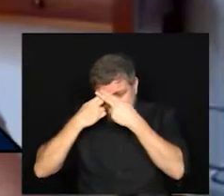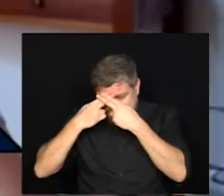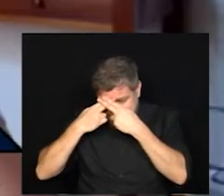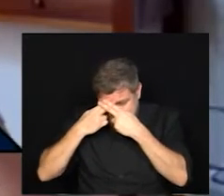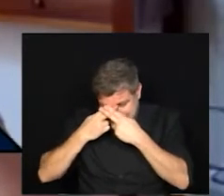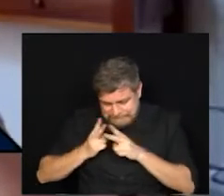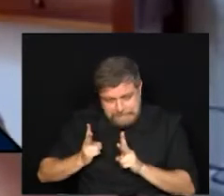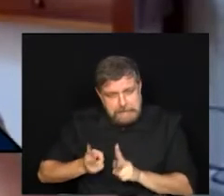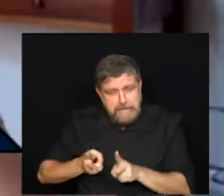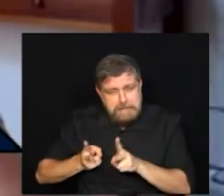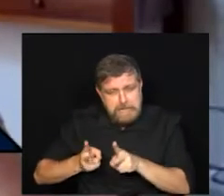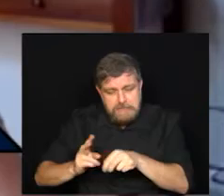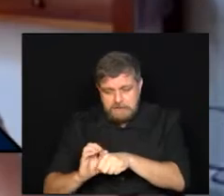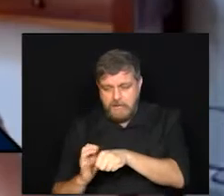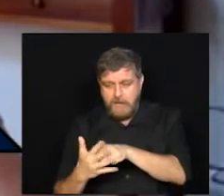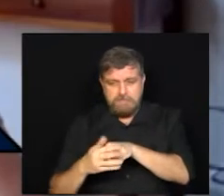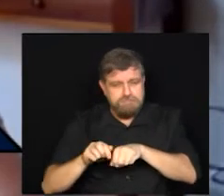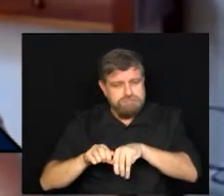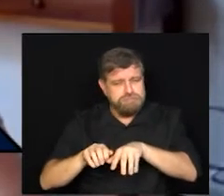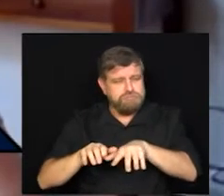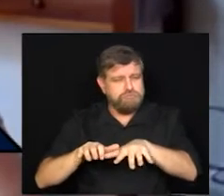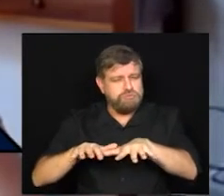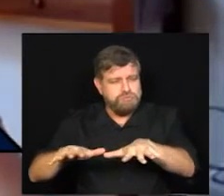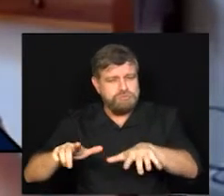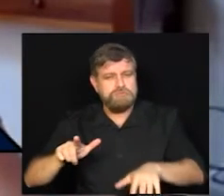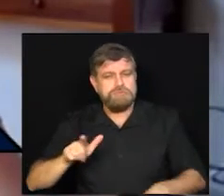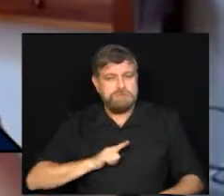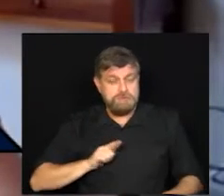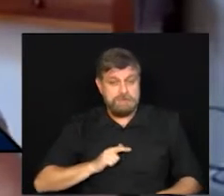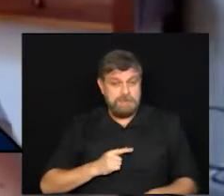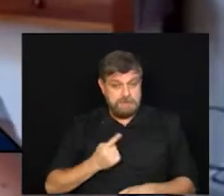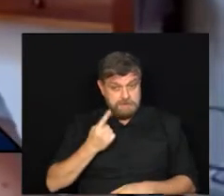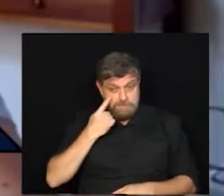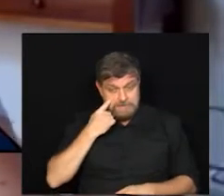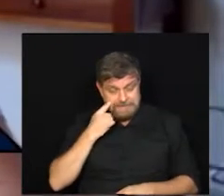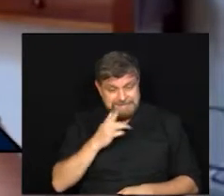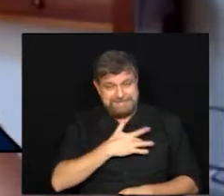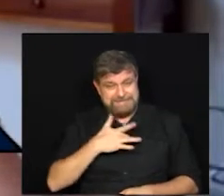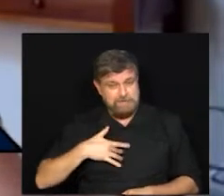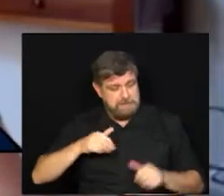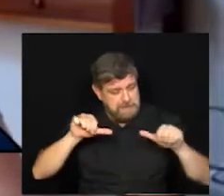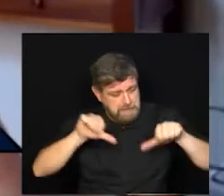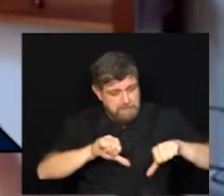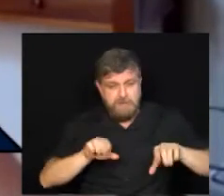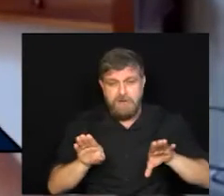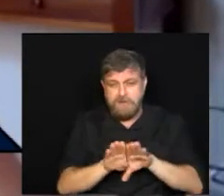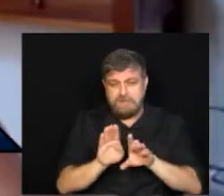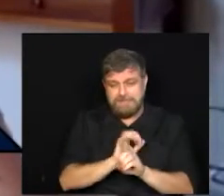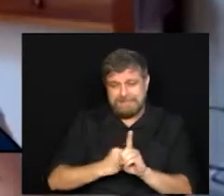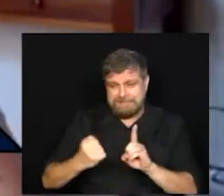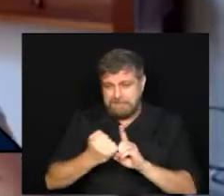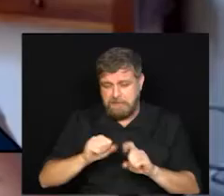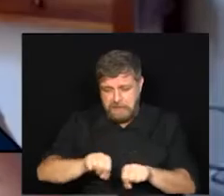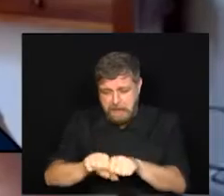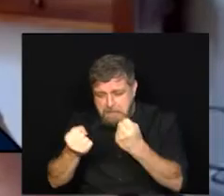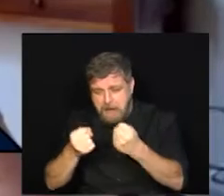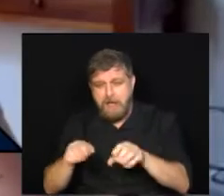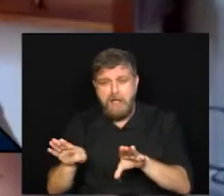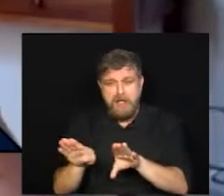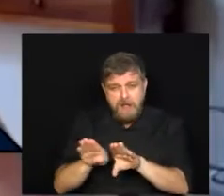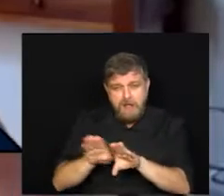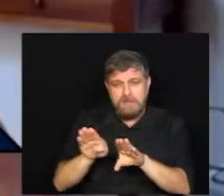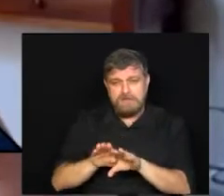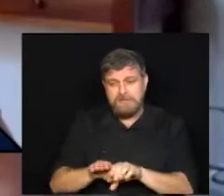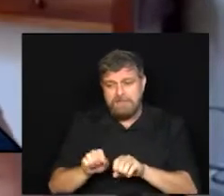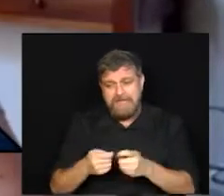a Covid-19 vem trazendo, sequelas do ponto de vista da saúde, sequelas sociais, sequelas